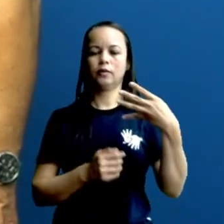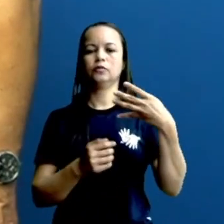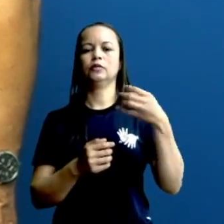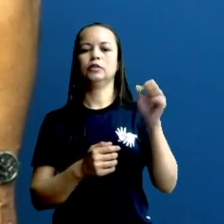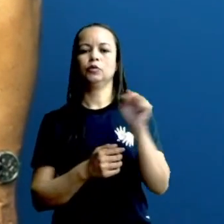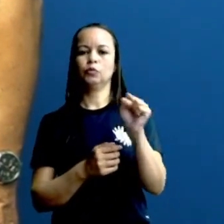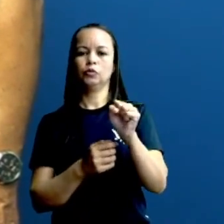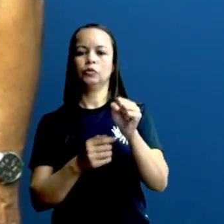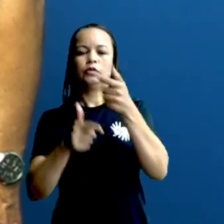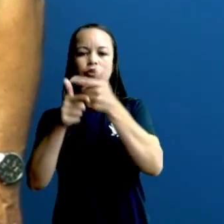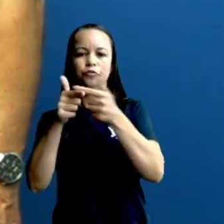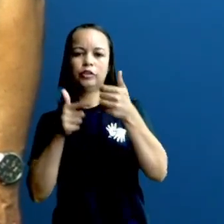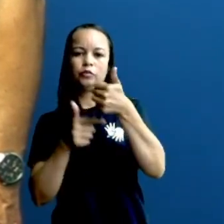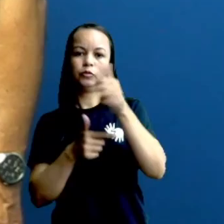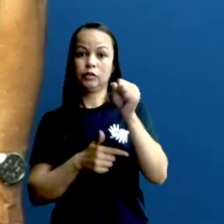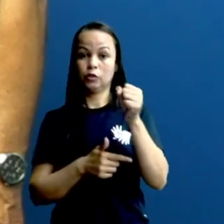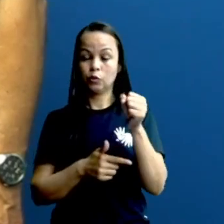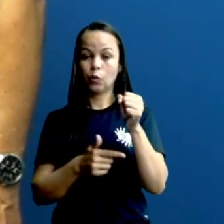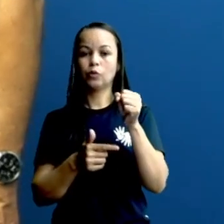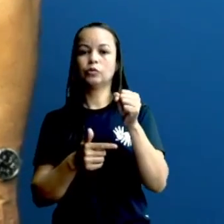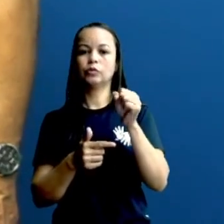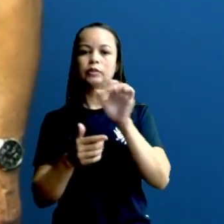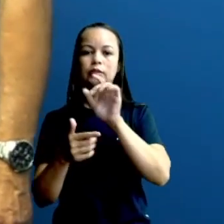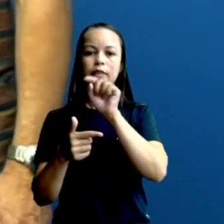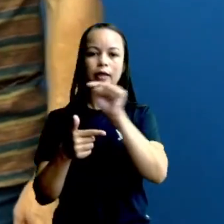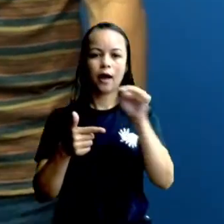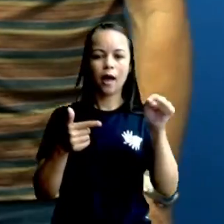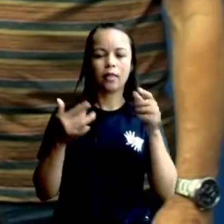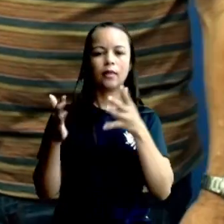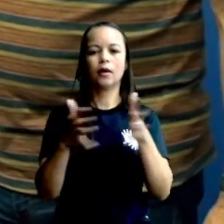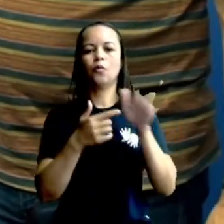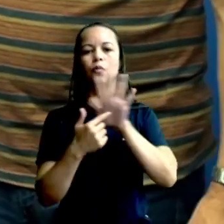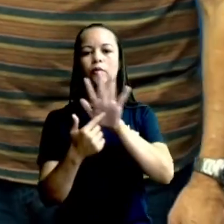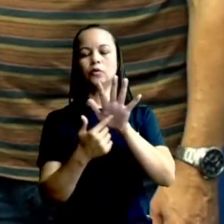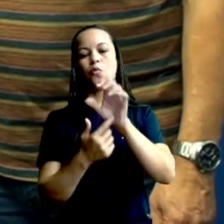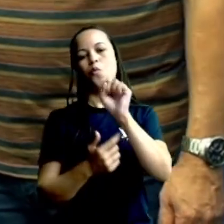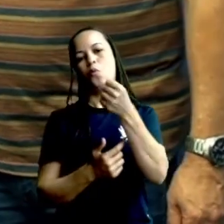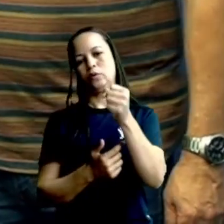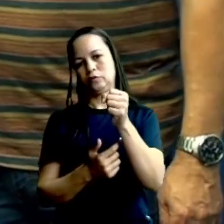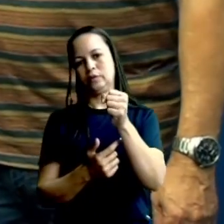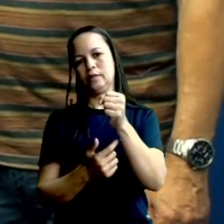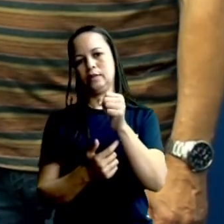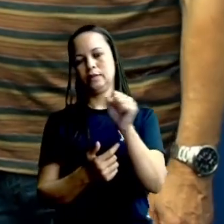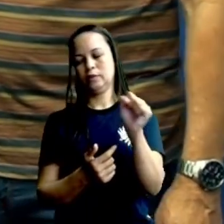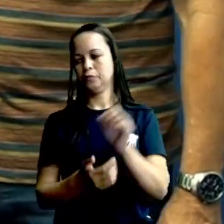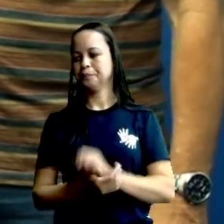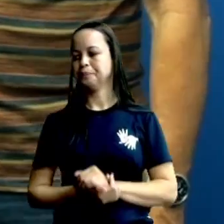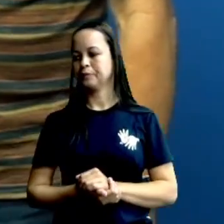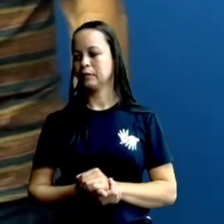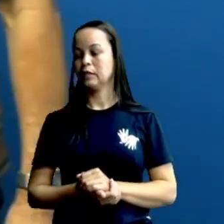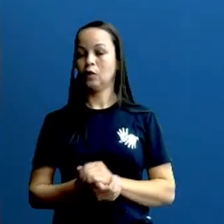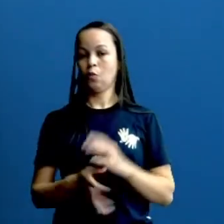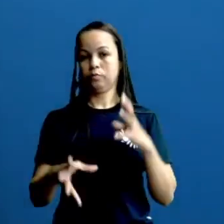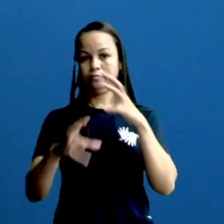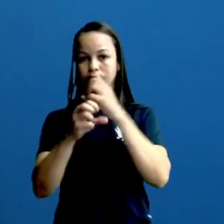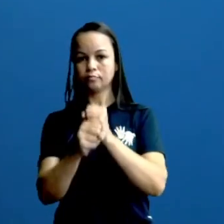segundos, dividido por 18 segundos de cada aparição, ele aparece 8 vezes. Portanto,